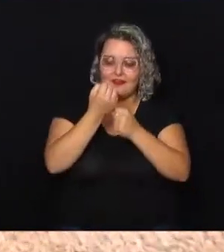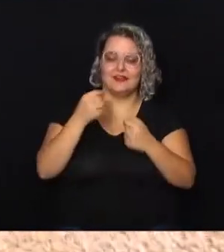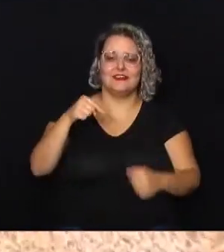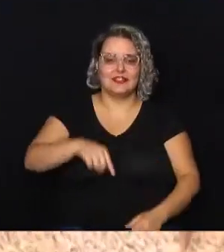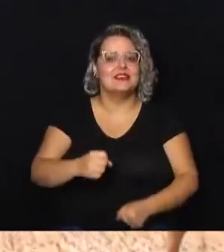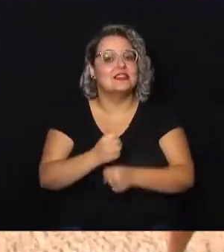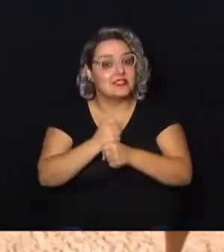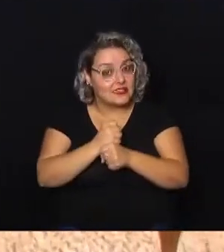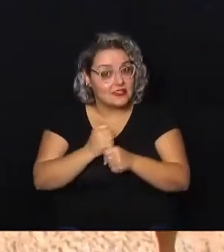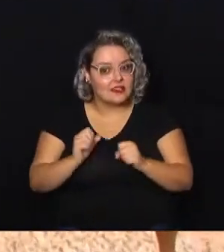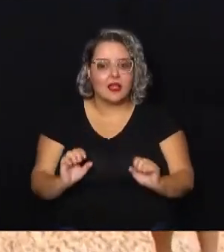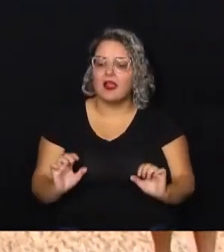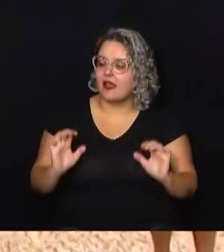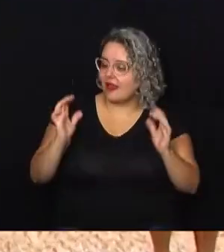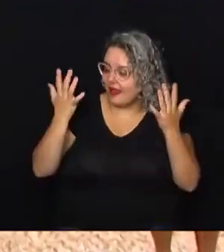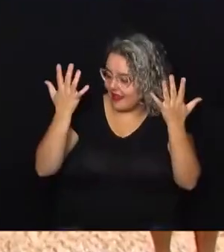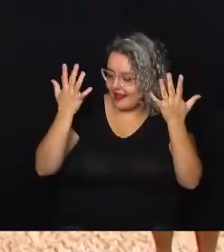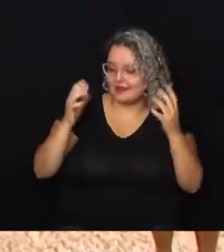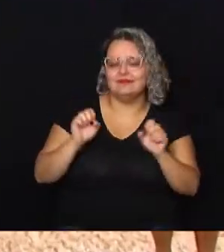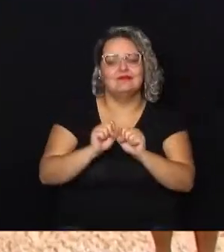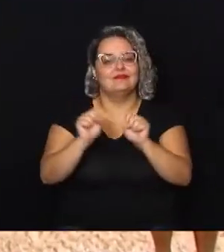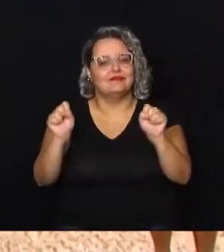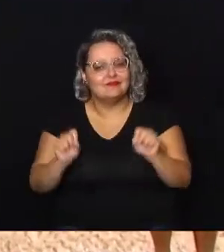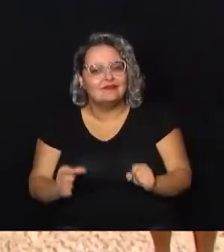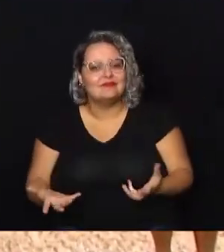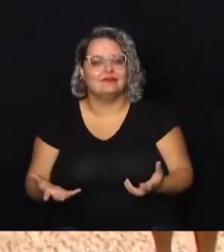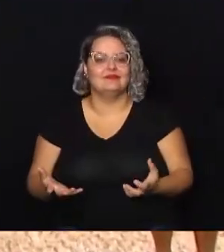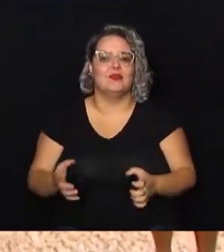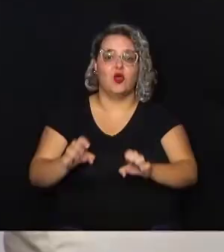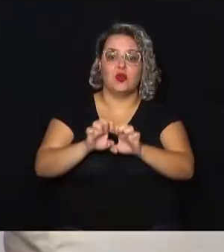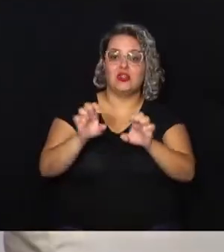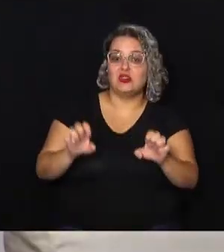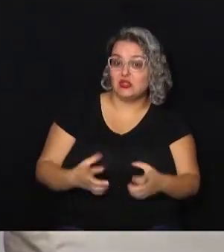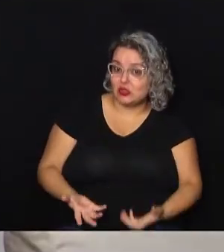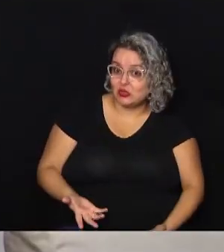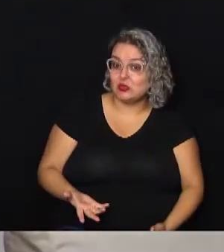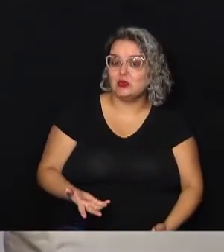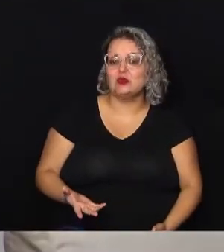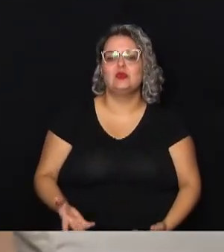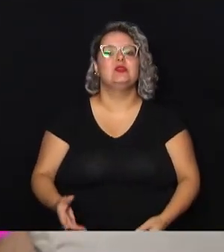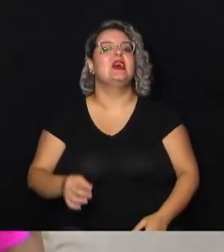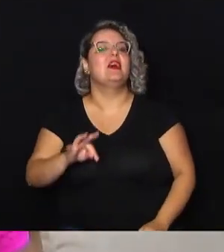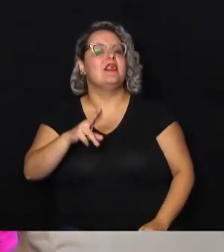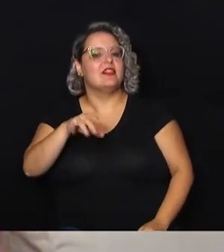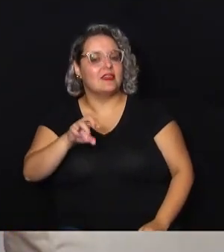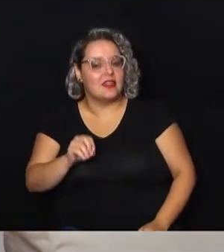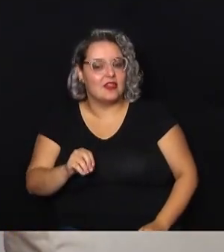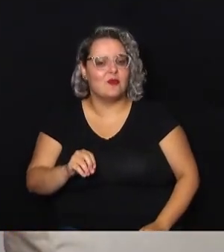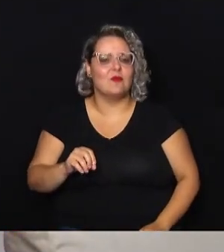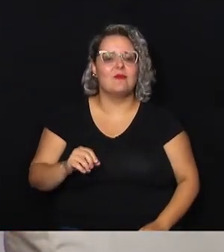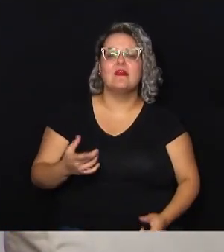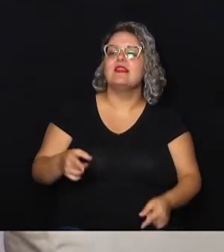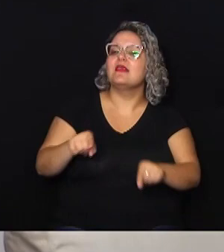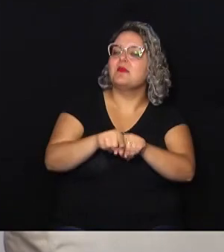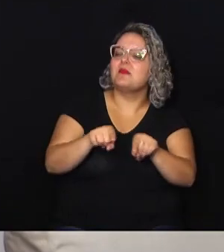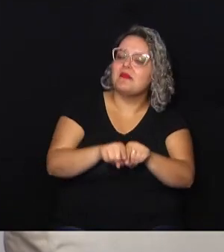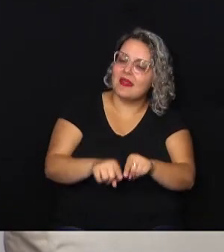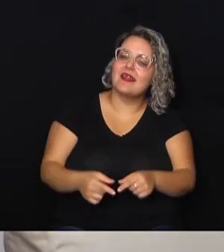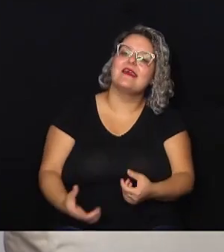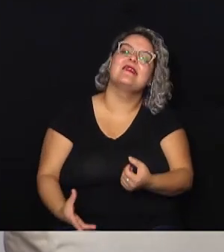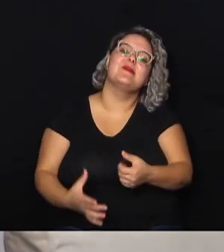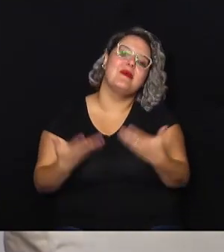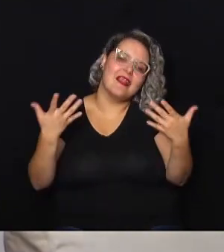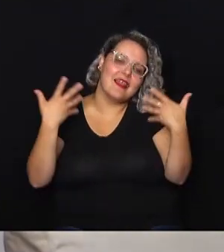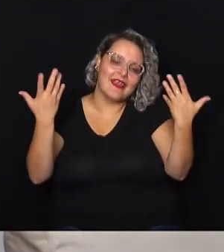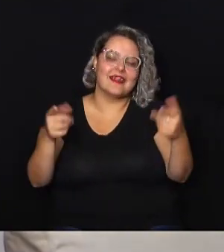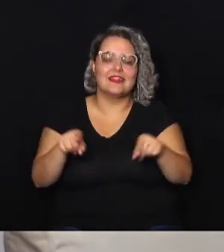carnaval com estrutura, é um carnaval com trio elétrico, com muita alegria, mas com muita segurança também. Daqui a pouquinho a gente vai dar as dicas,